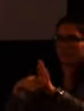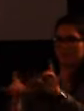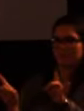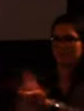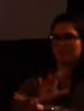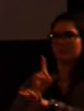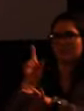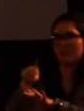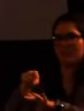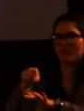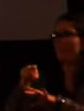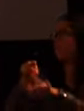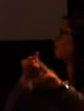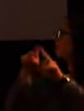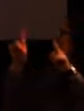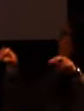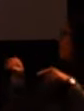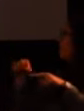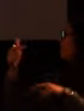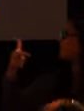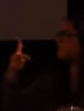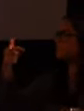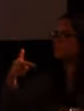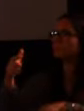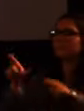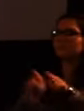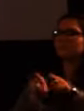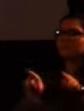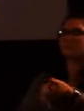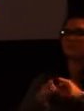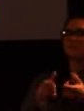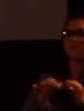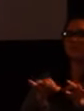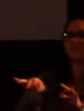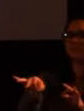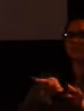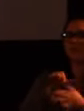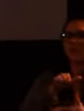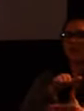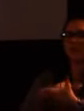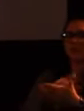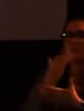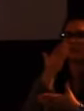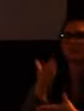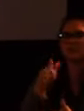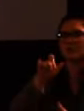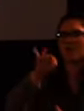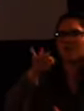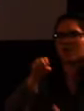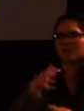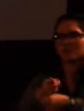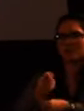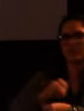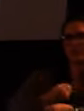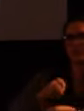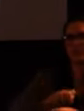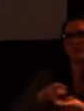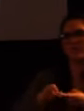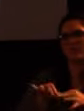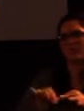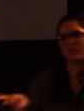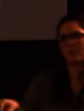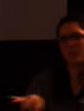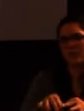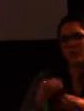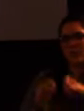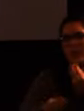quadro 2. Qual é a frente mínima, área máxima de lote, frente máxima de lote, comprimento